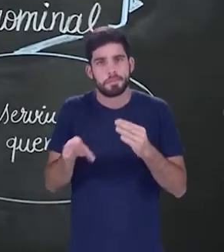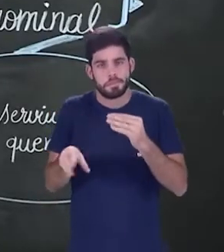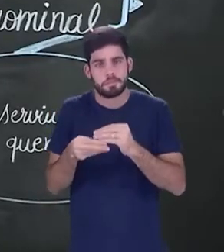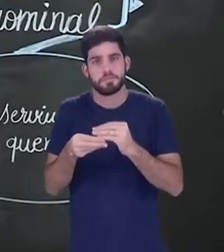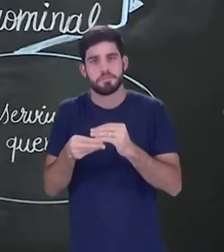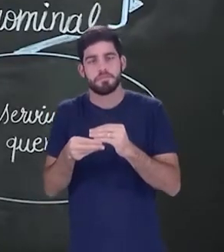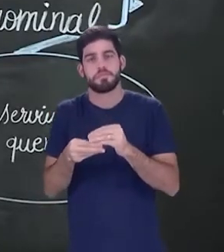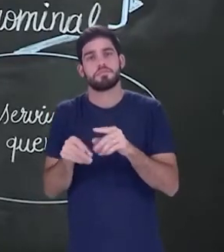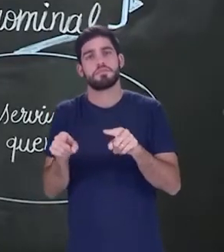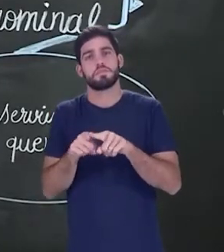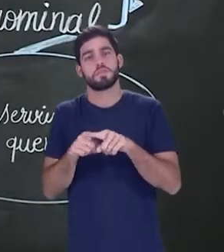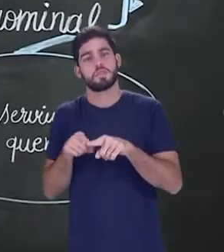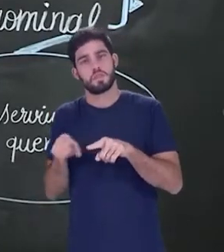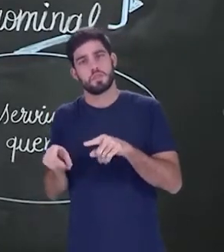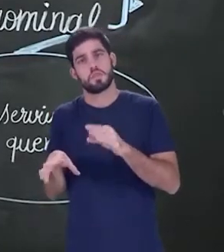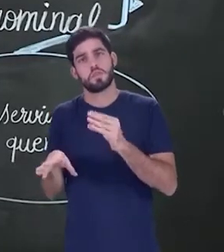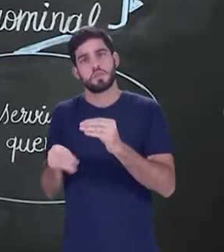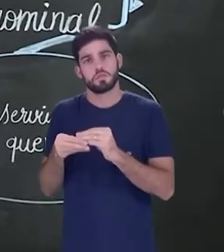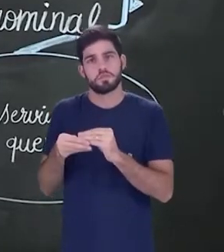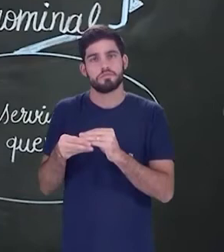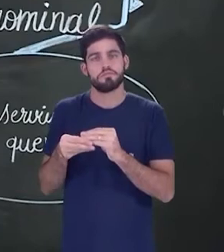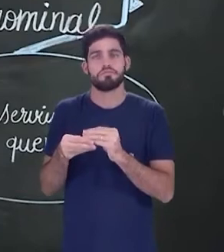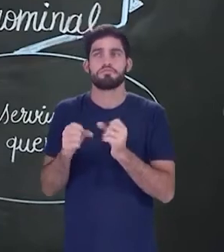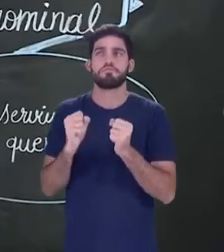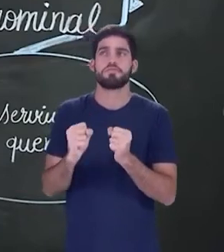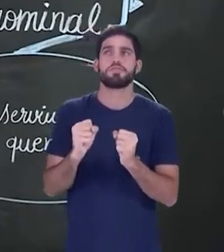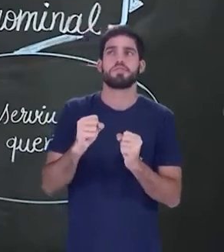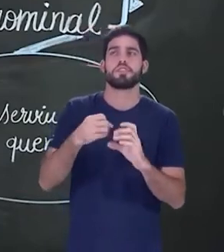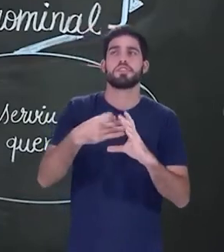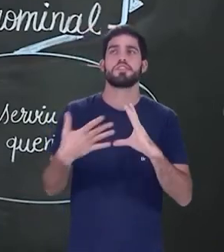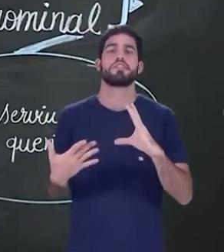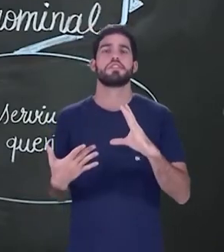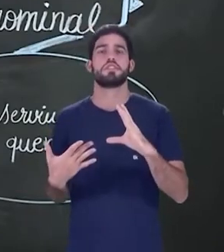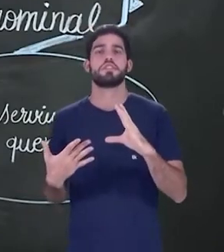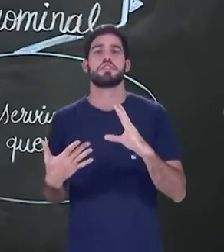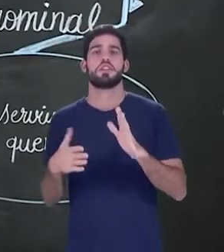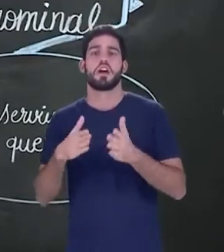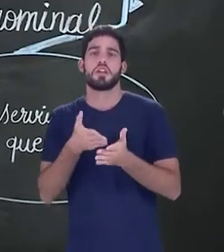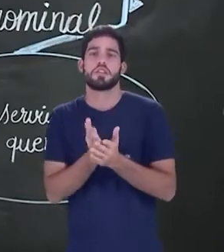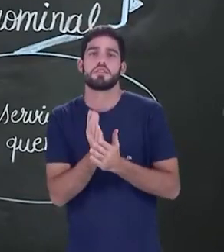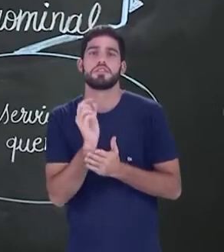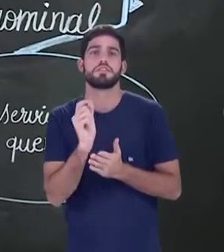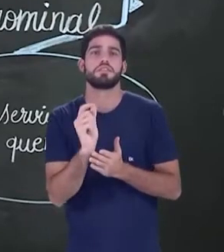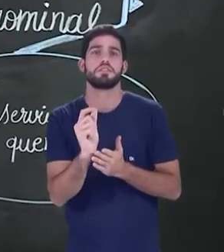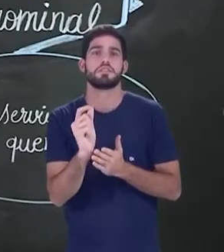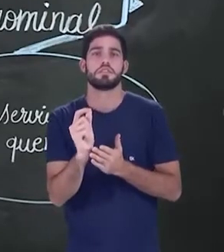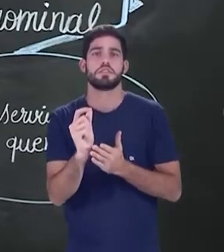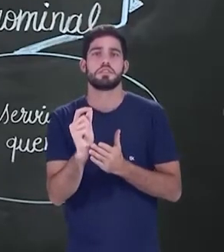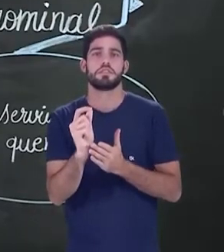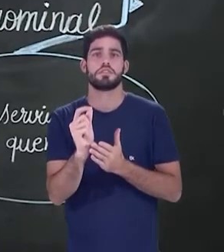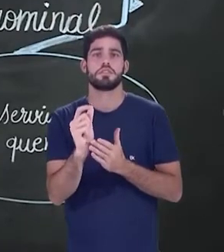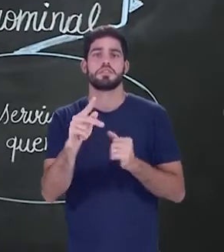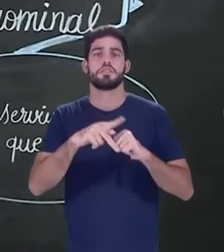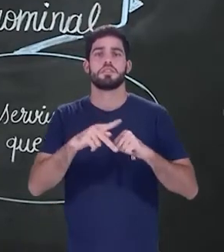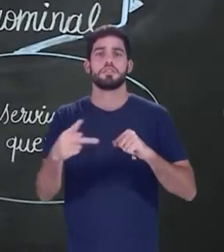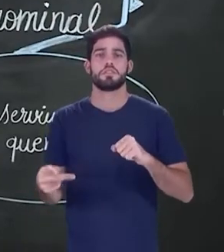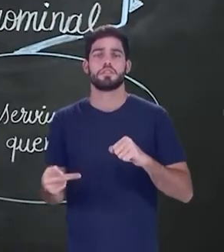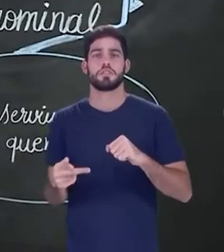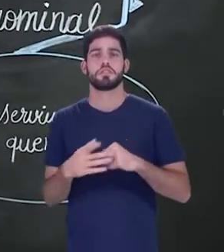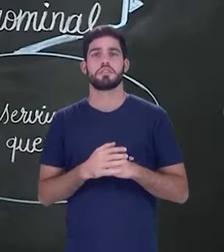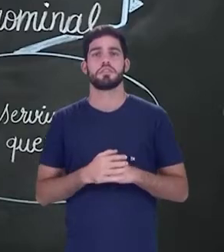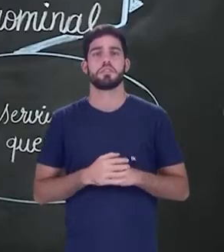e esses complementos podem ser caracterizados por meio de predicativos. Nesse tipo de predicado